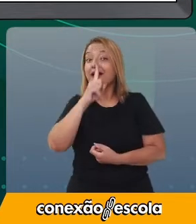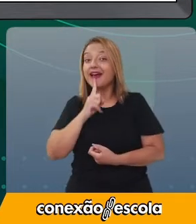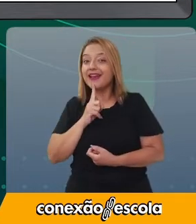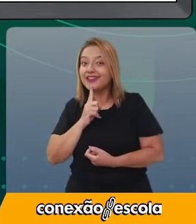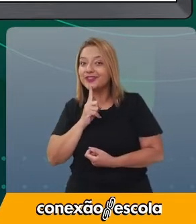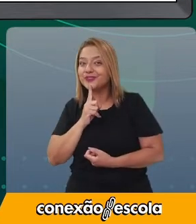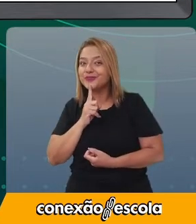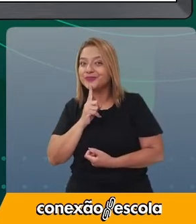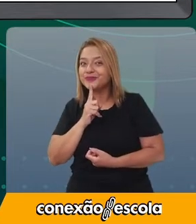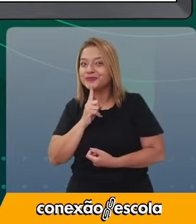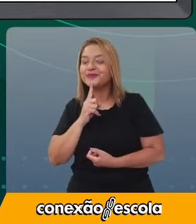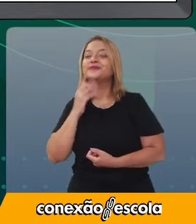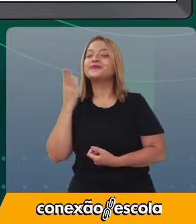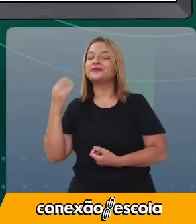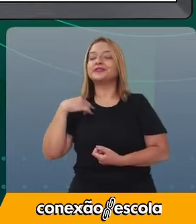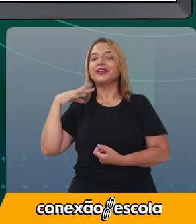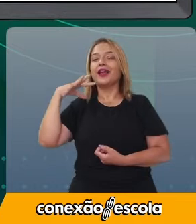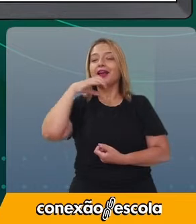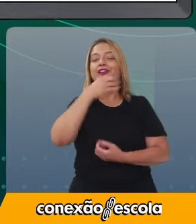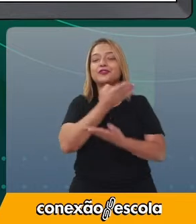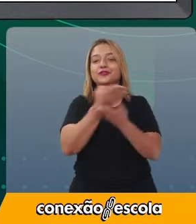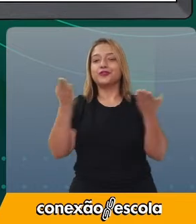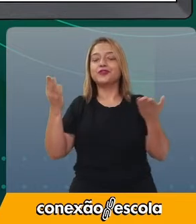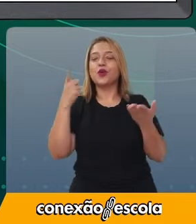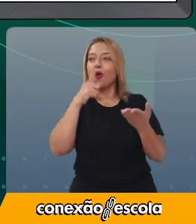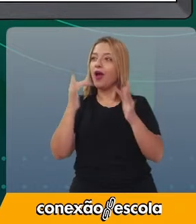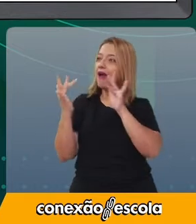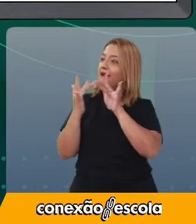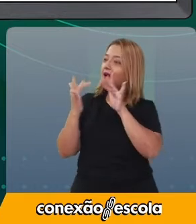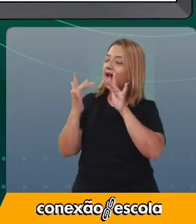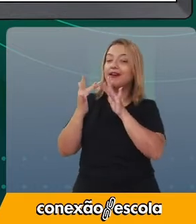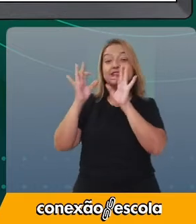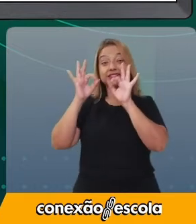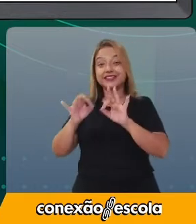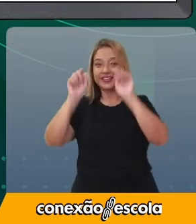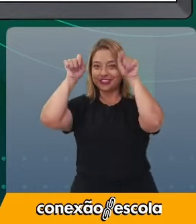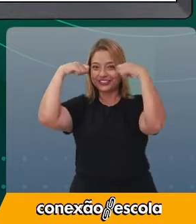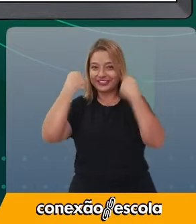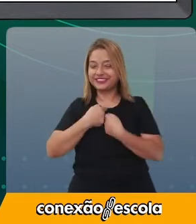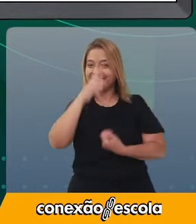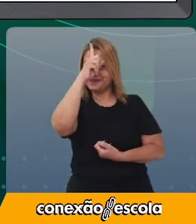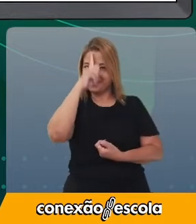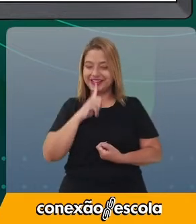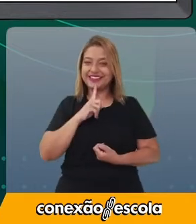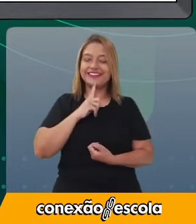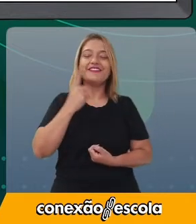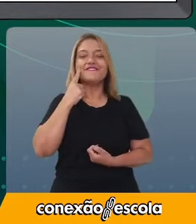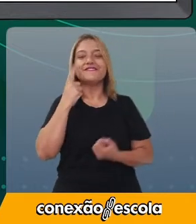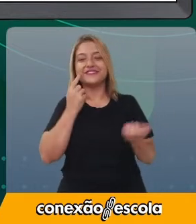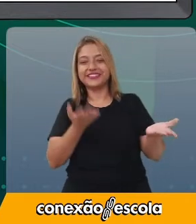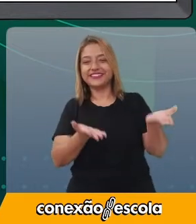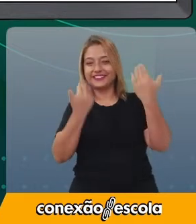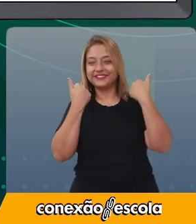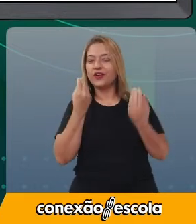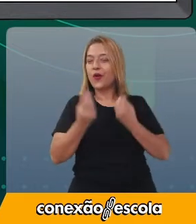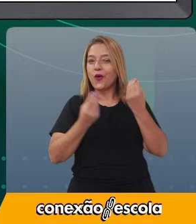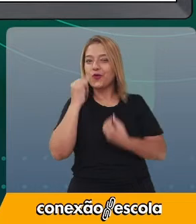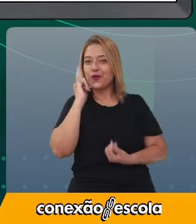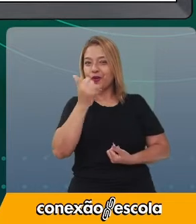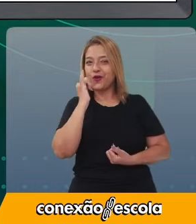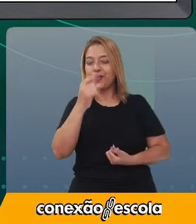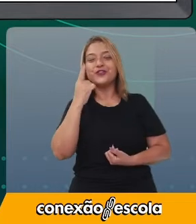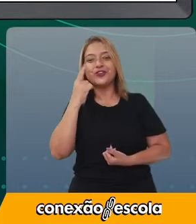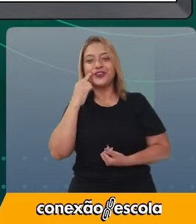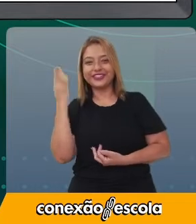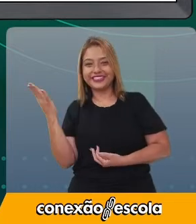Amarelo. Acho que vocês vão se identificar um pouquinho com o Chapeuzinho Amarelo. Então vamos ver o conto?